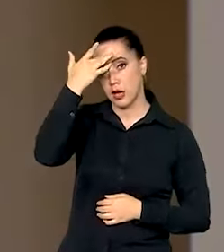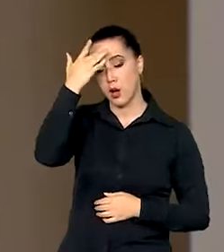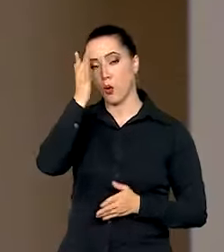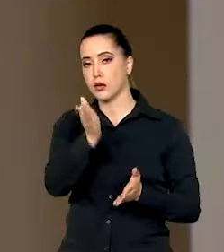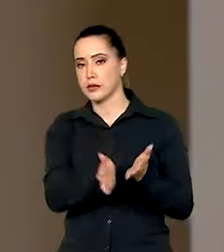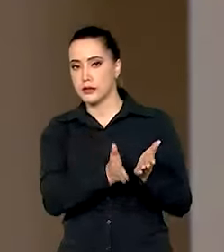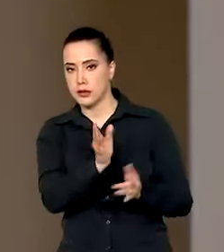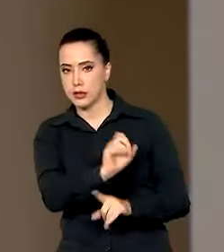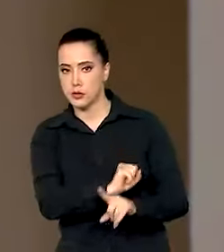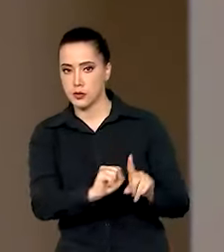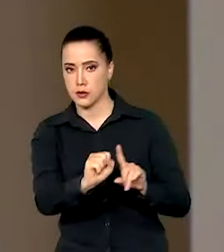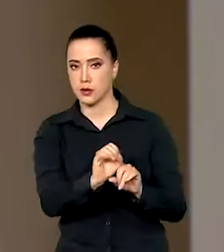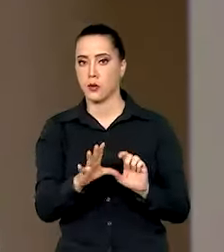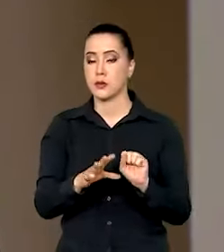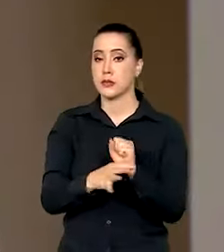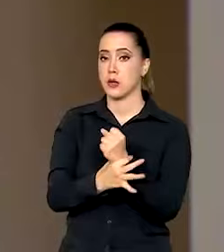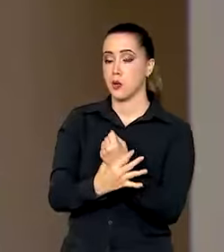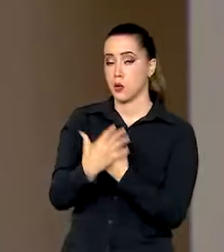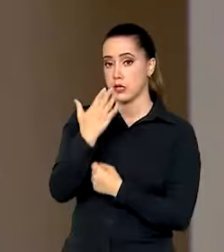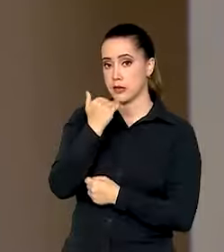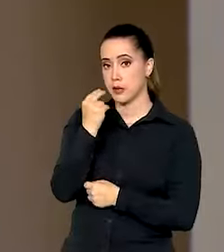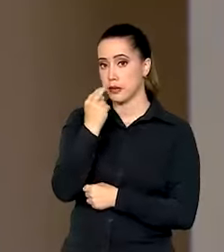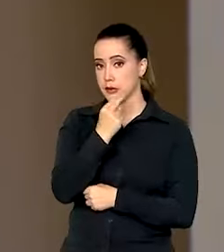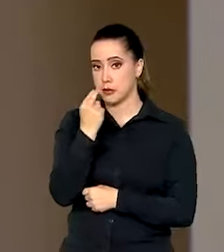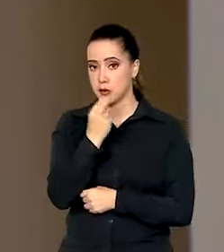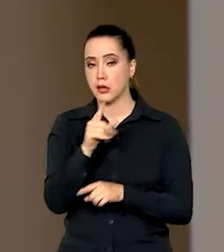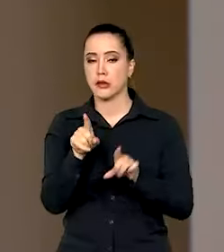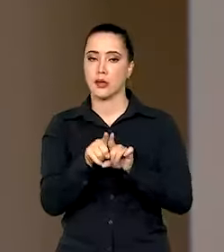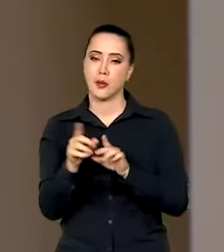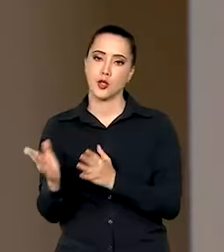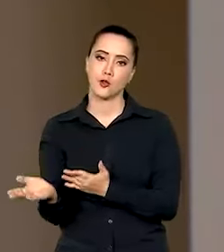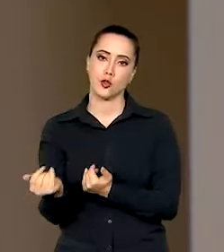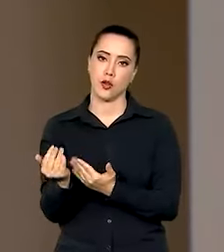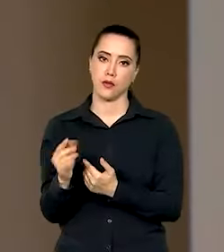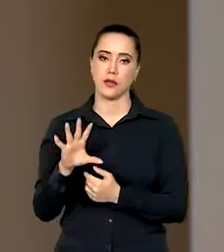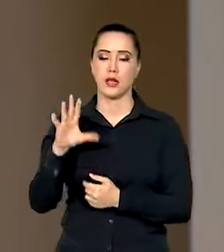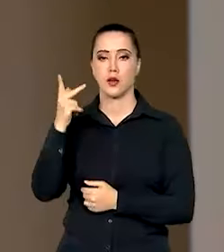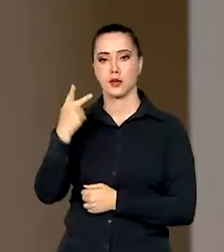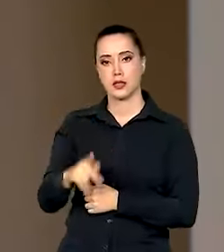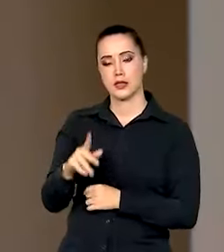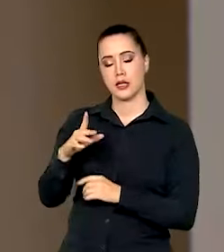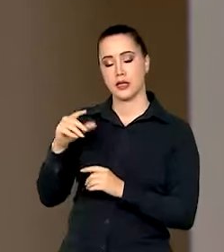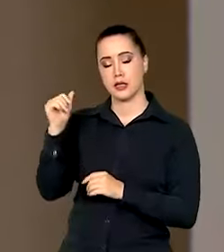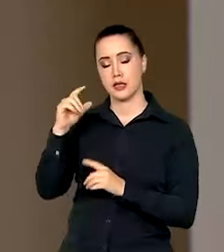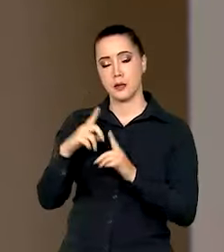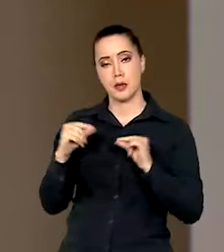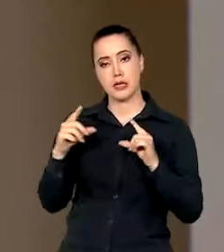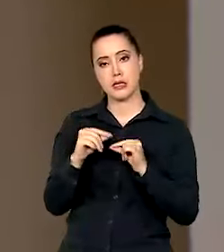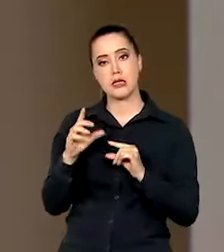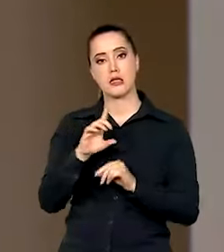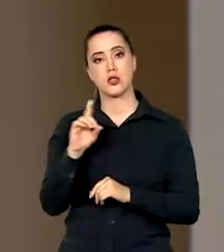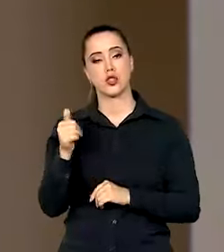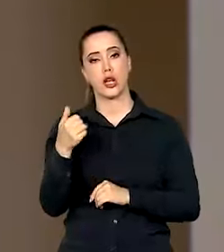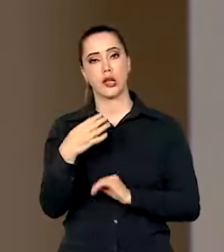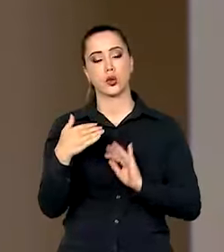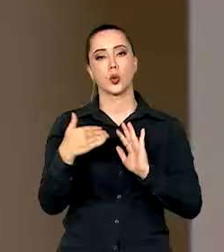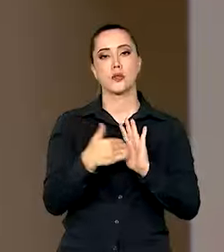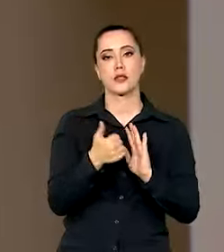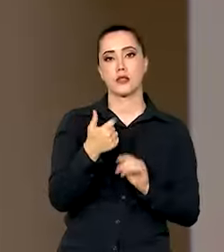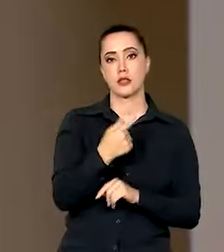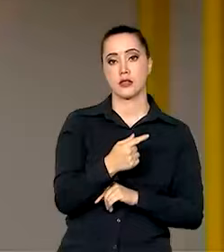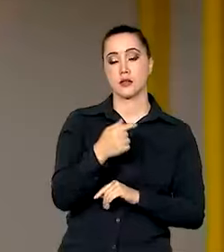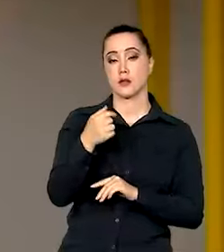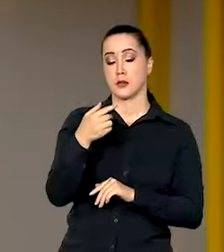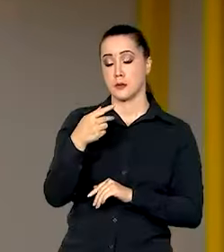assistência social, de segurança alimentar e nutricional e da juventude, que ocorre aqui em Brasília entre 14 e 17 de